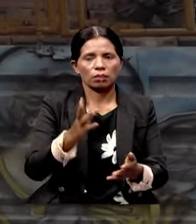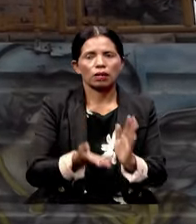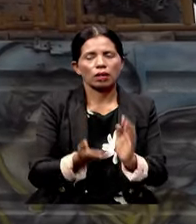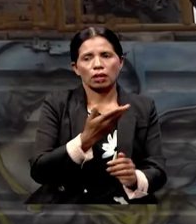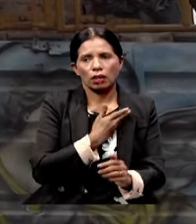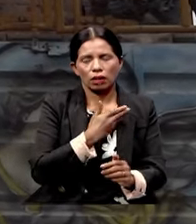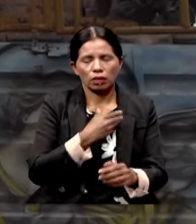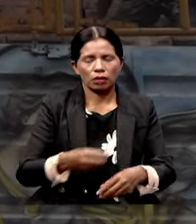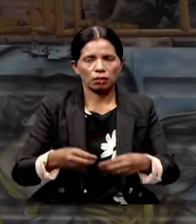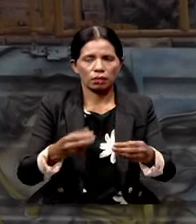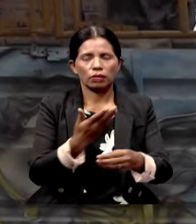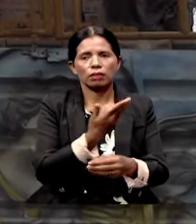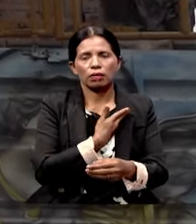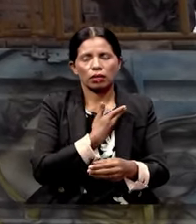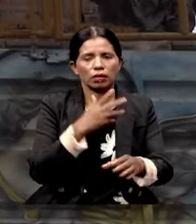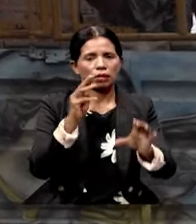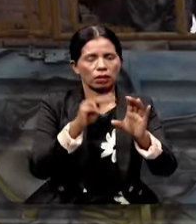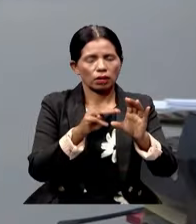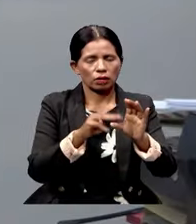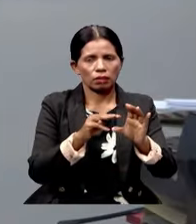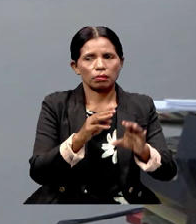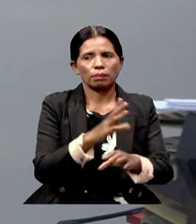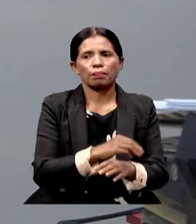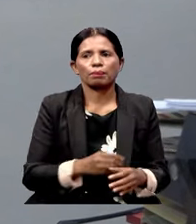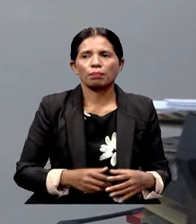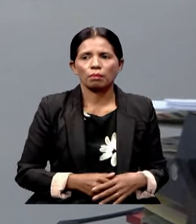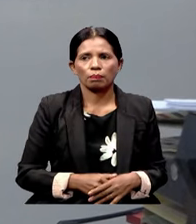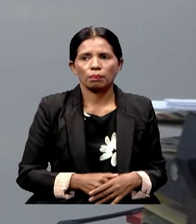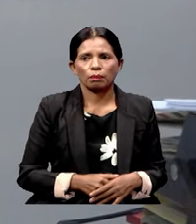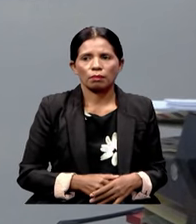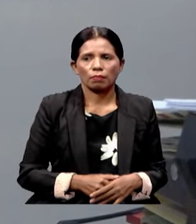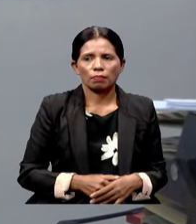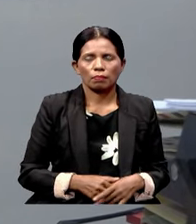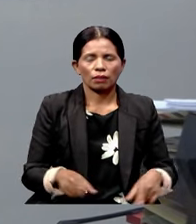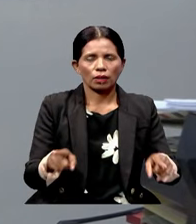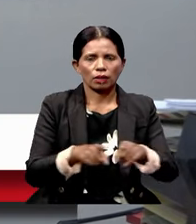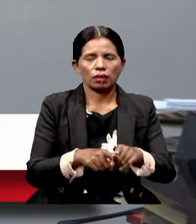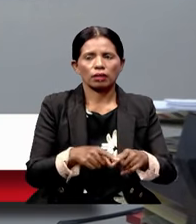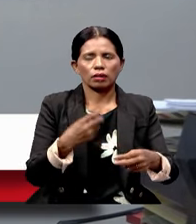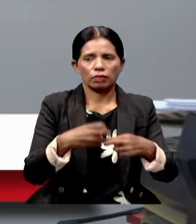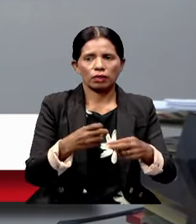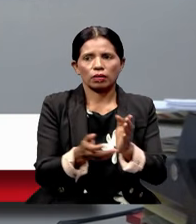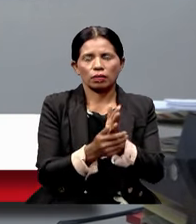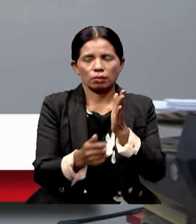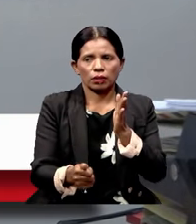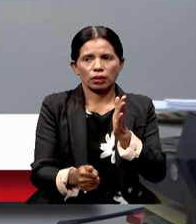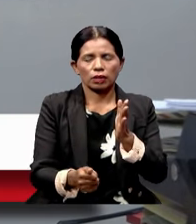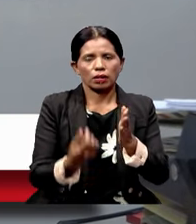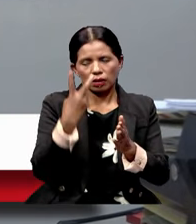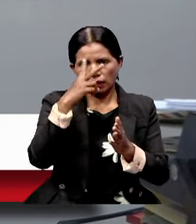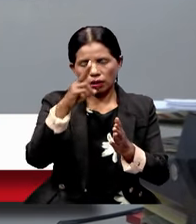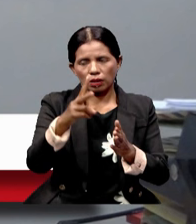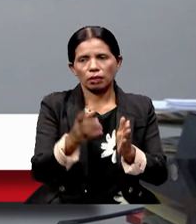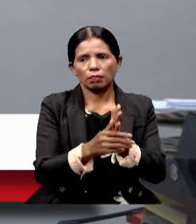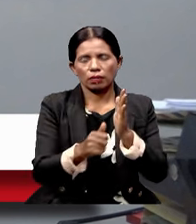feita ba folin sasang sa ihe mercado. Tu impacto mes la hasa bai bai hasa mina la tone ke tare mina ne